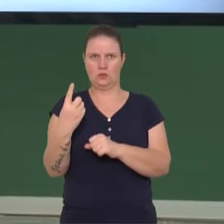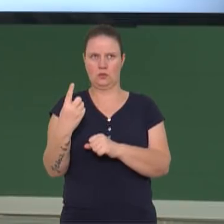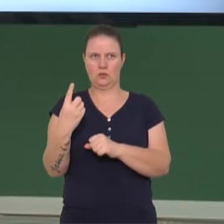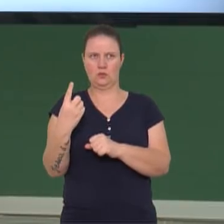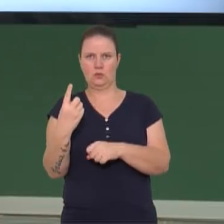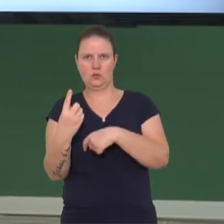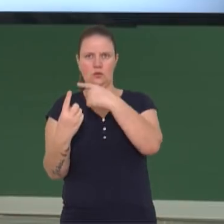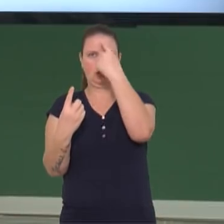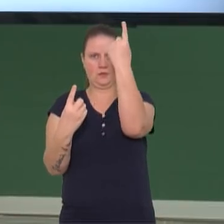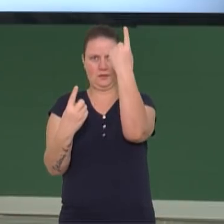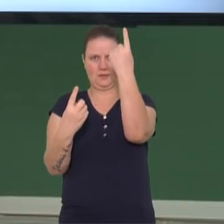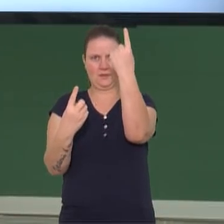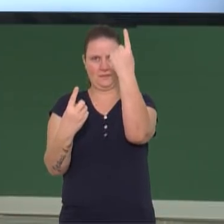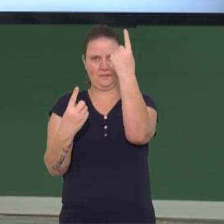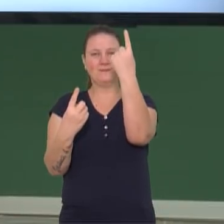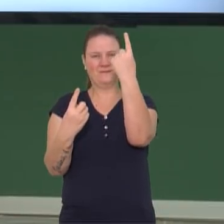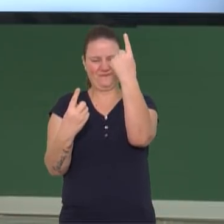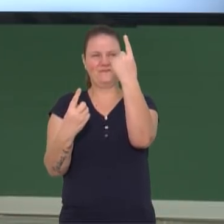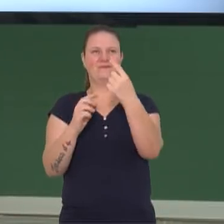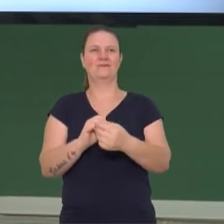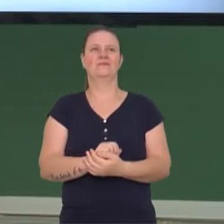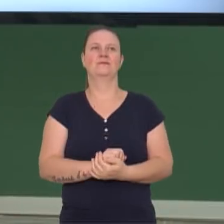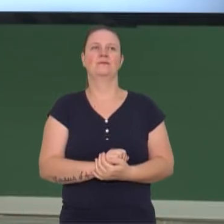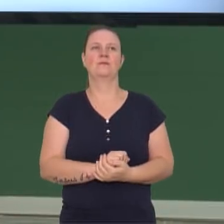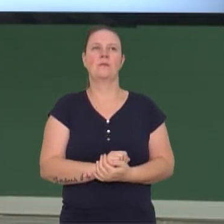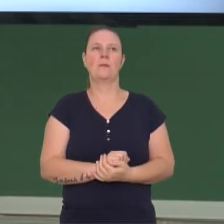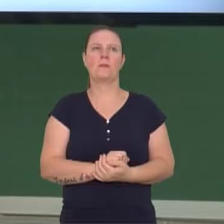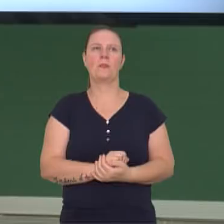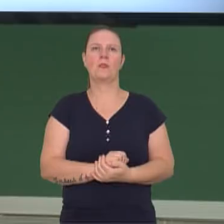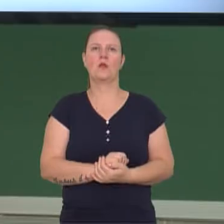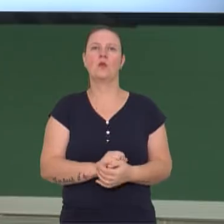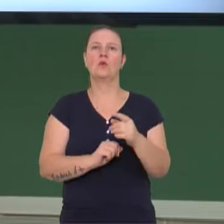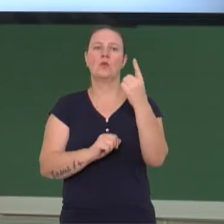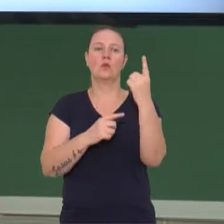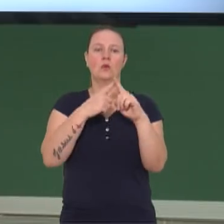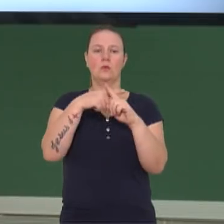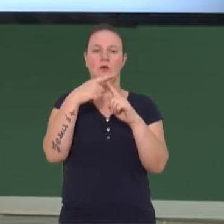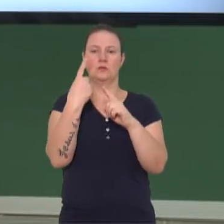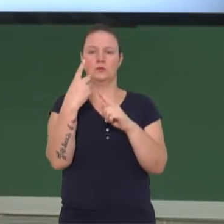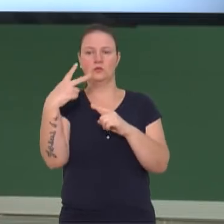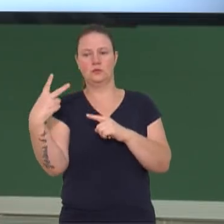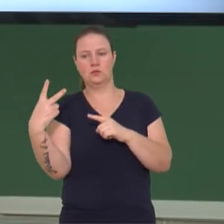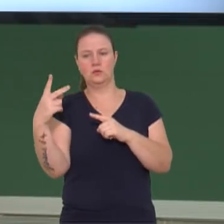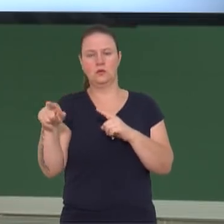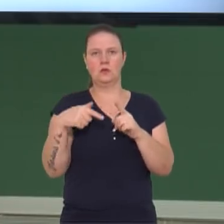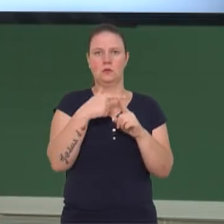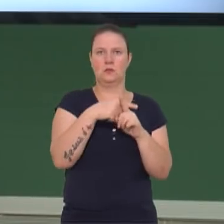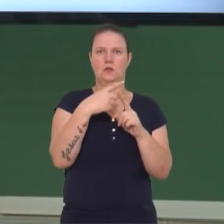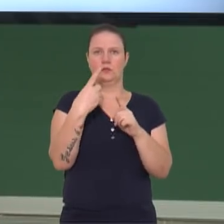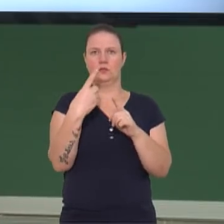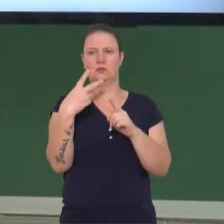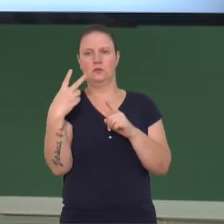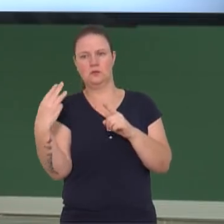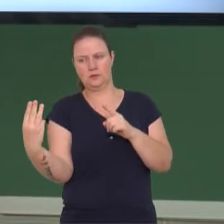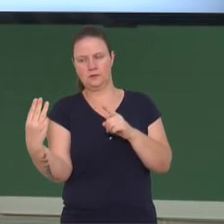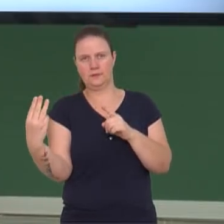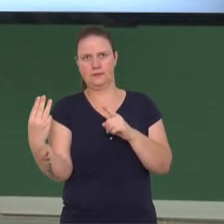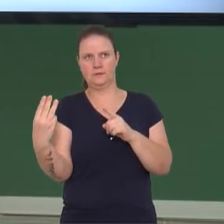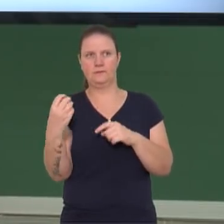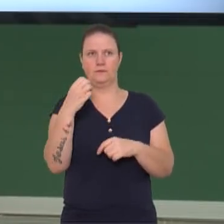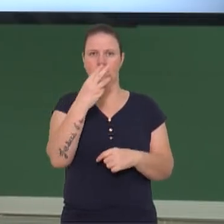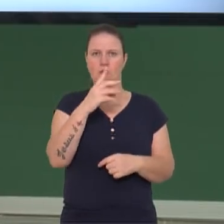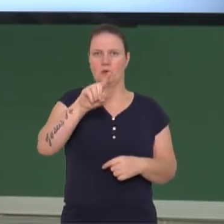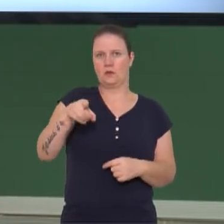1 décimo e 1 unidade. 1 mais 1, 2, mais 1, 3.